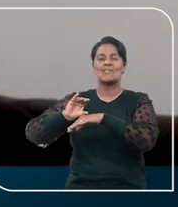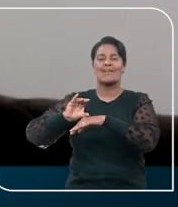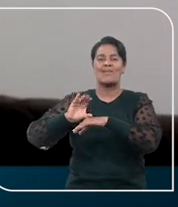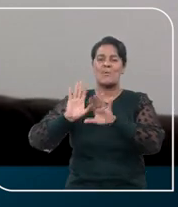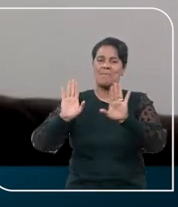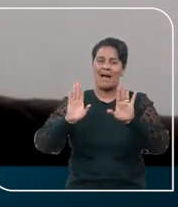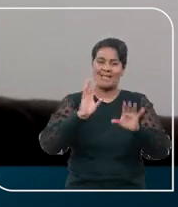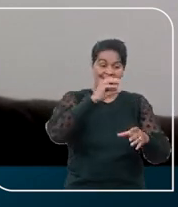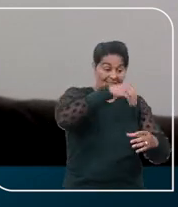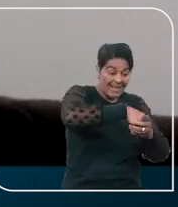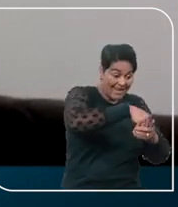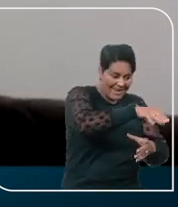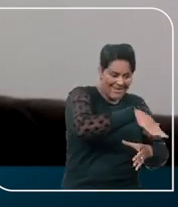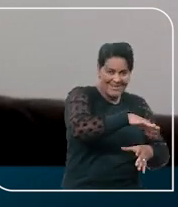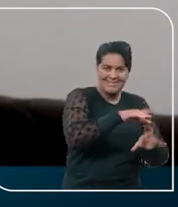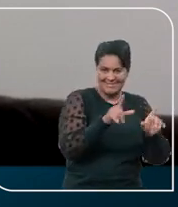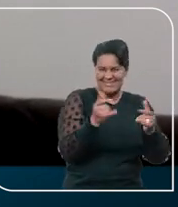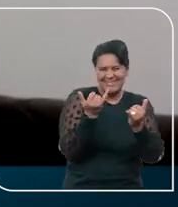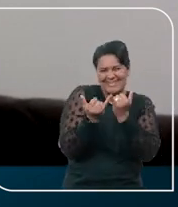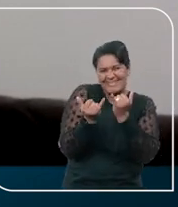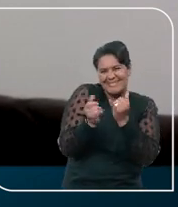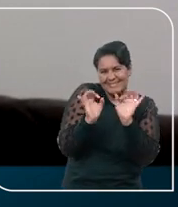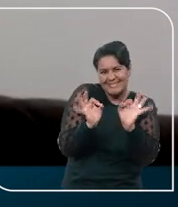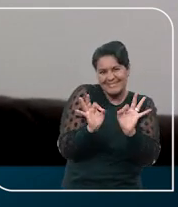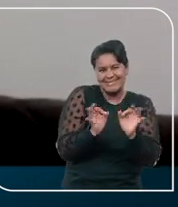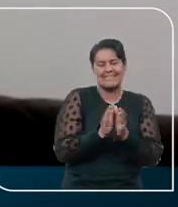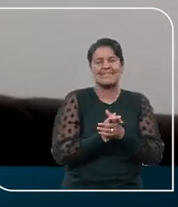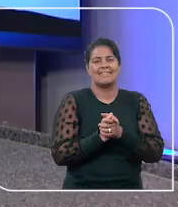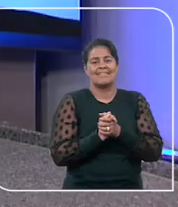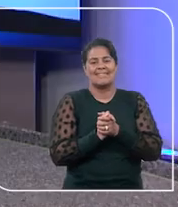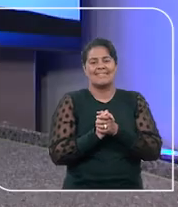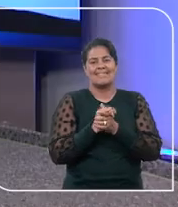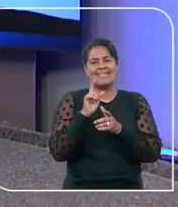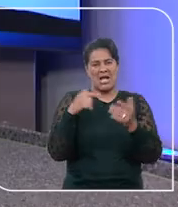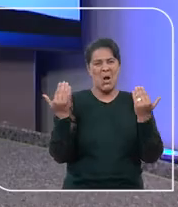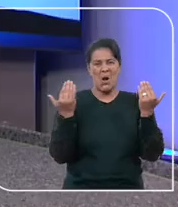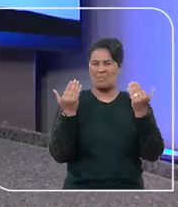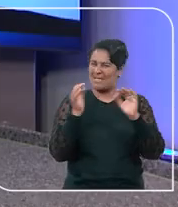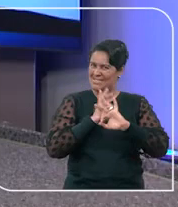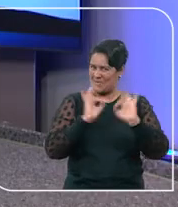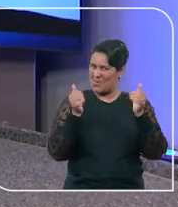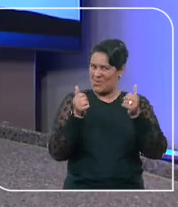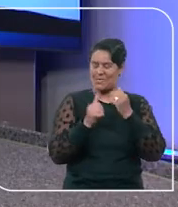Prefeito interno, né, a norma maior de um condomínio. Adorei essa comparação, adorei.